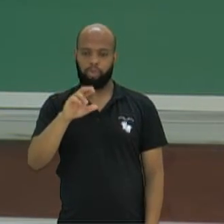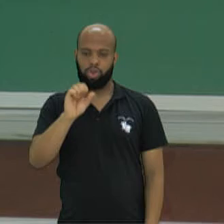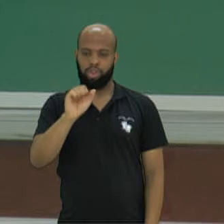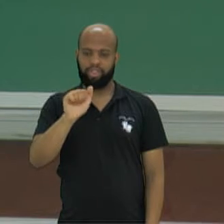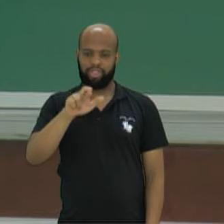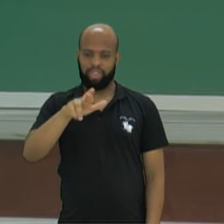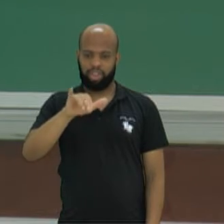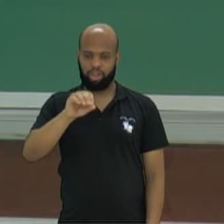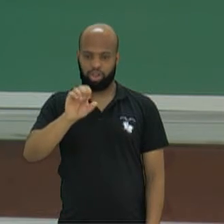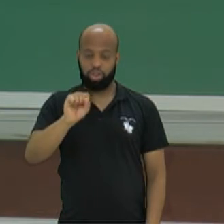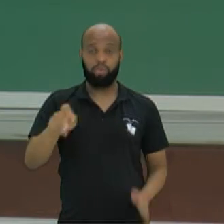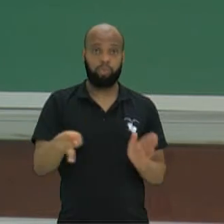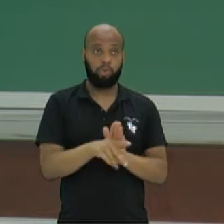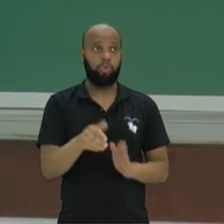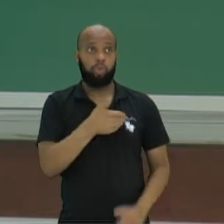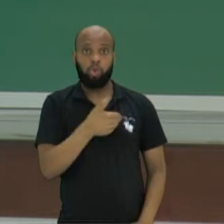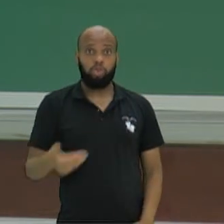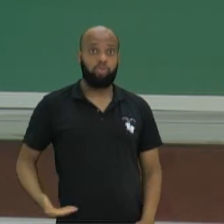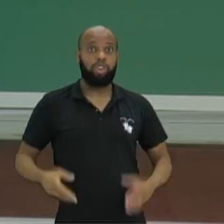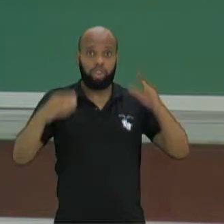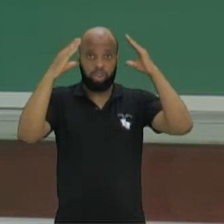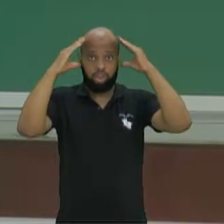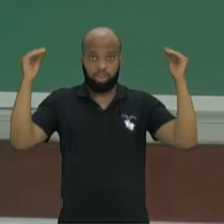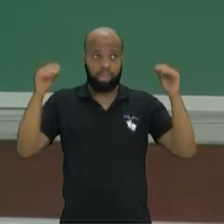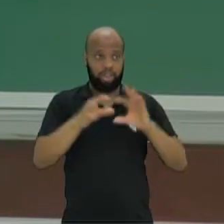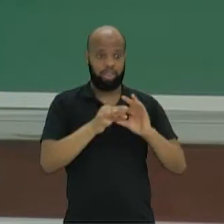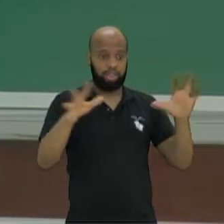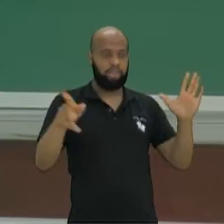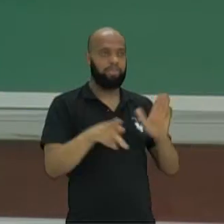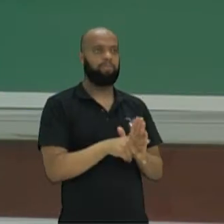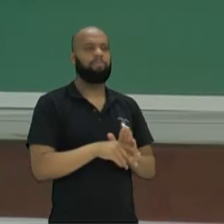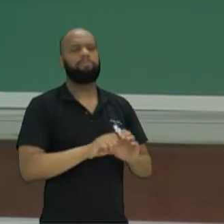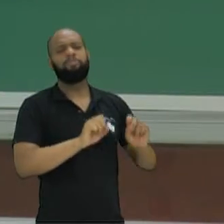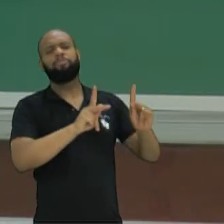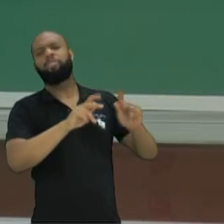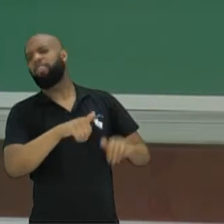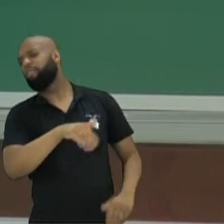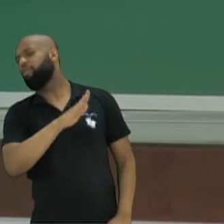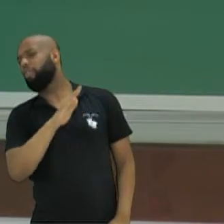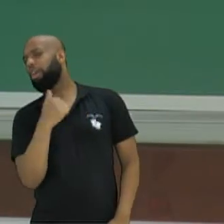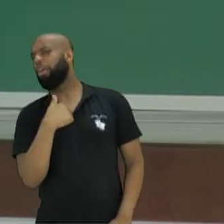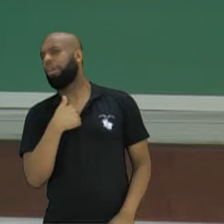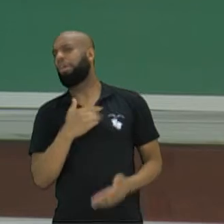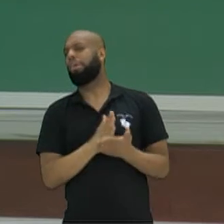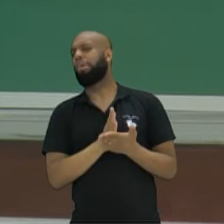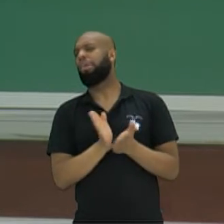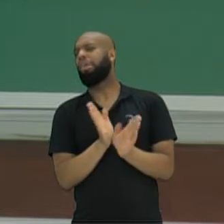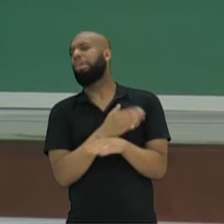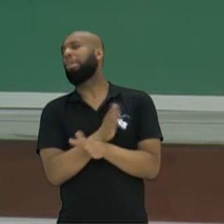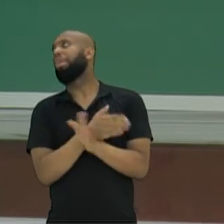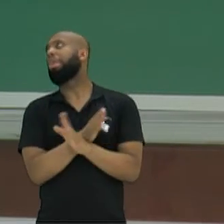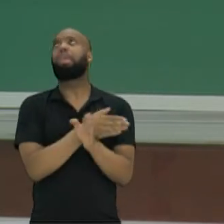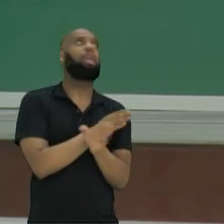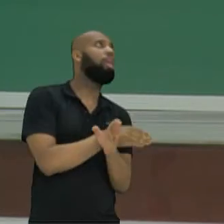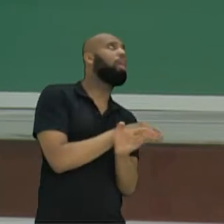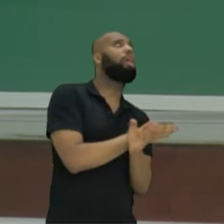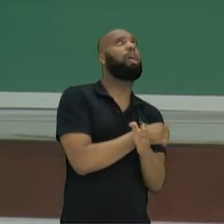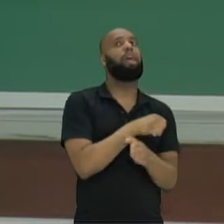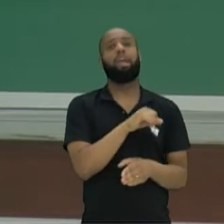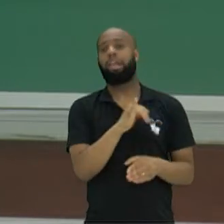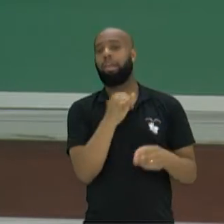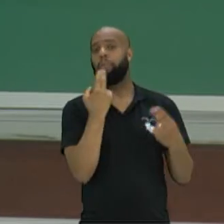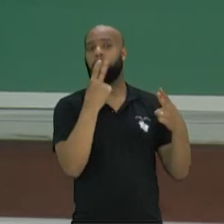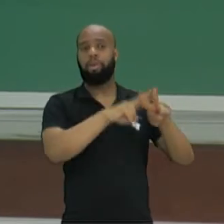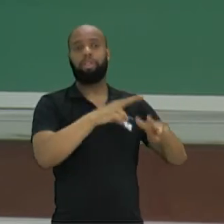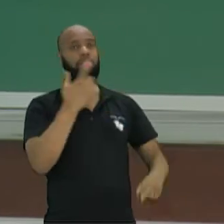o governo holandês autorizando meio que tipo vista grossa. Vamos lá, se vocês se prenderem, eu não sei, eu nunca ouvi falar desses